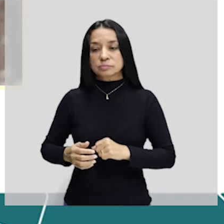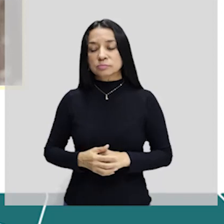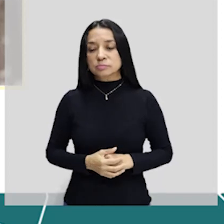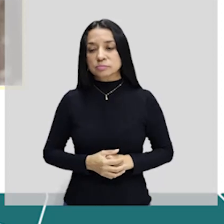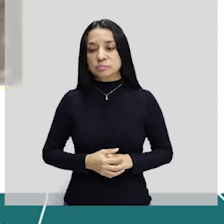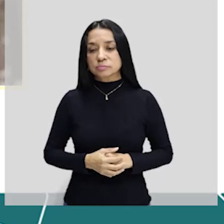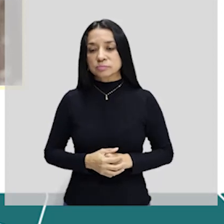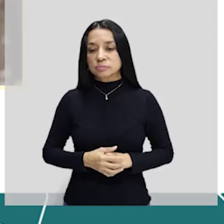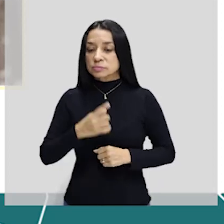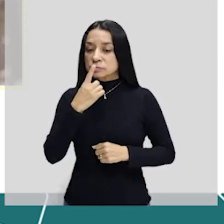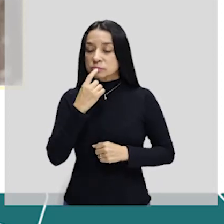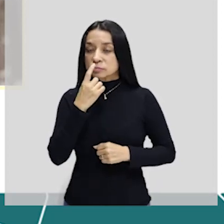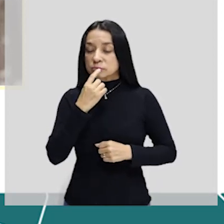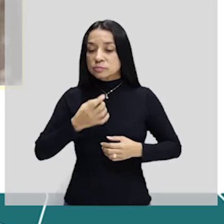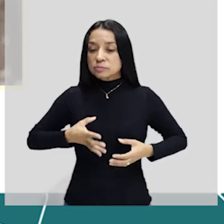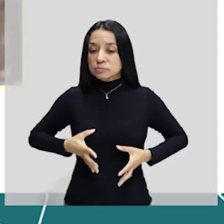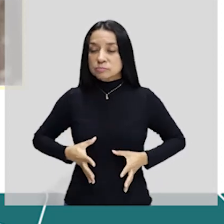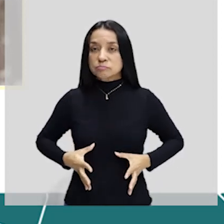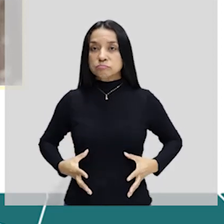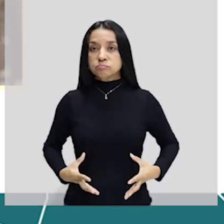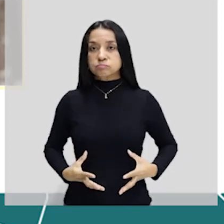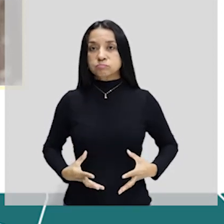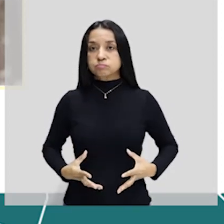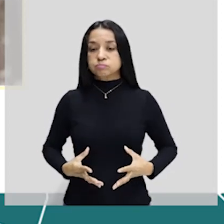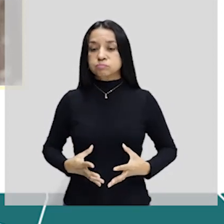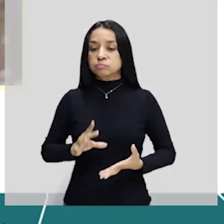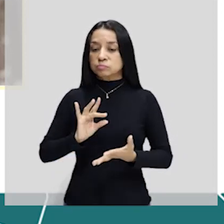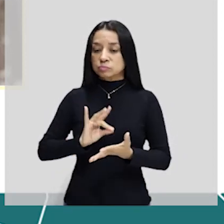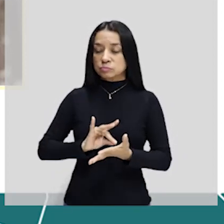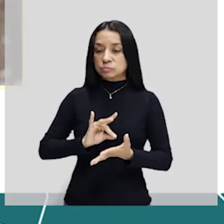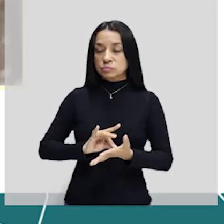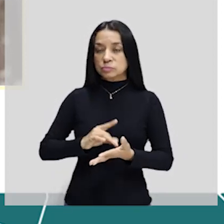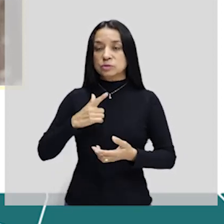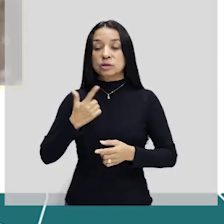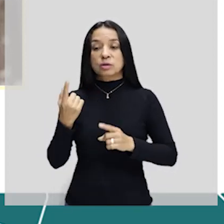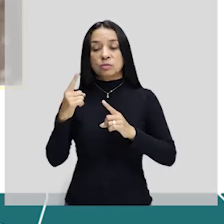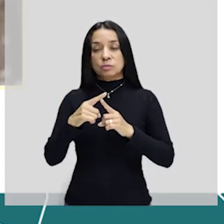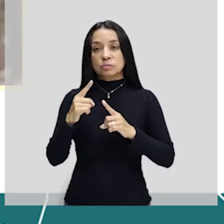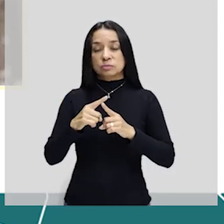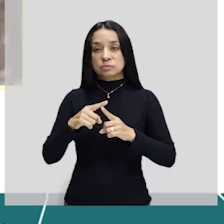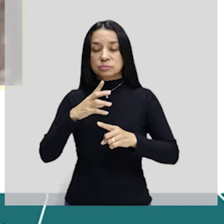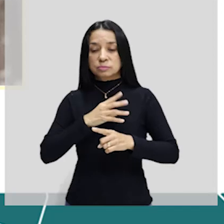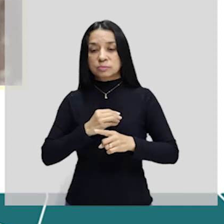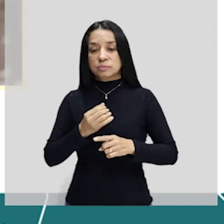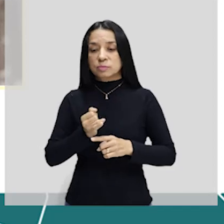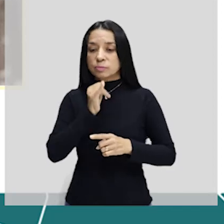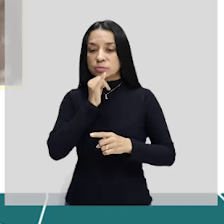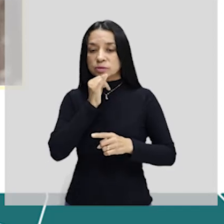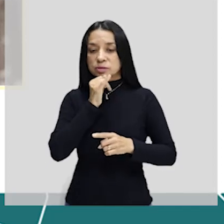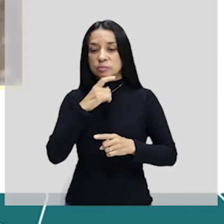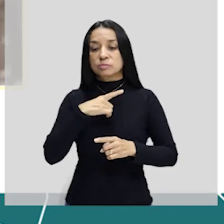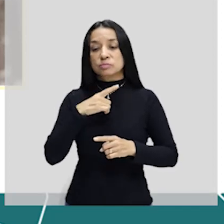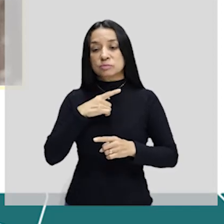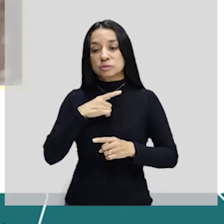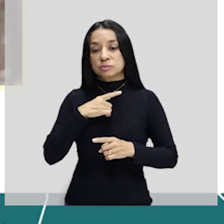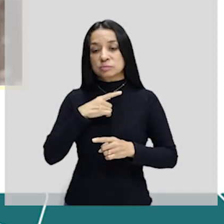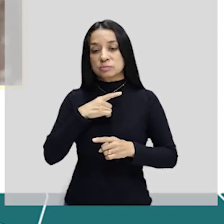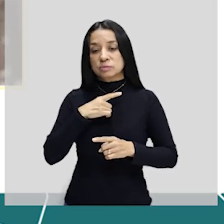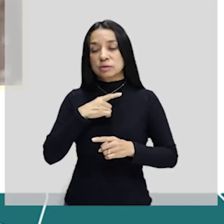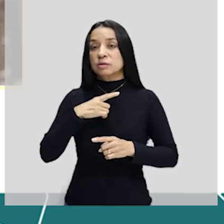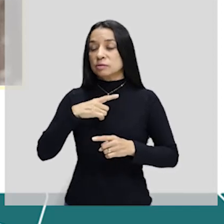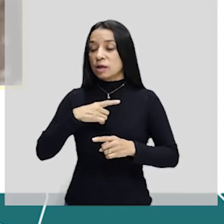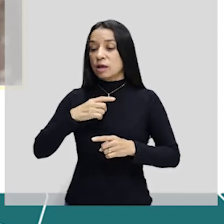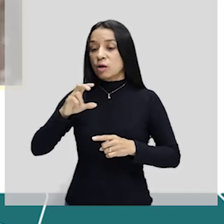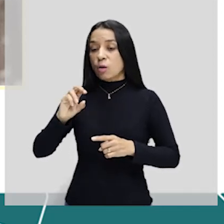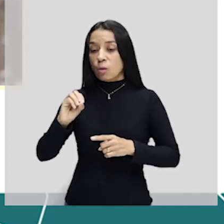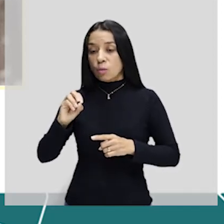ele produz uma placenta verdadeira. Existem outros tipos de mamíferos, como por exemplo aqueles que põem ovos, né? Esses que põem